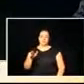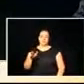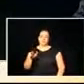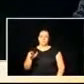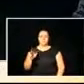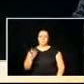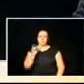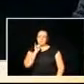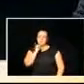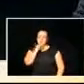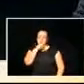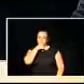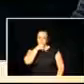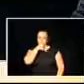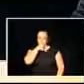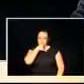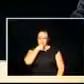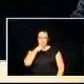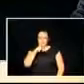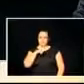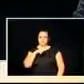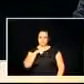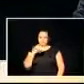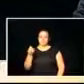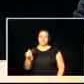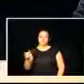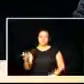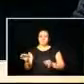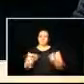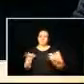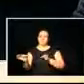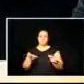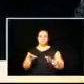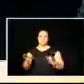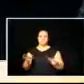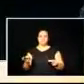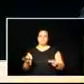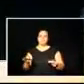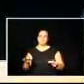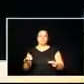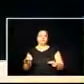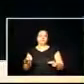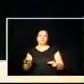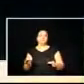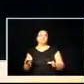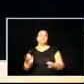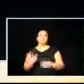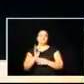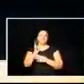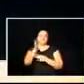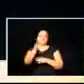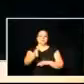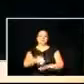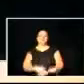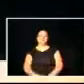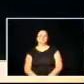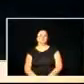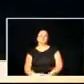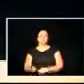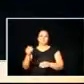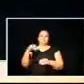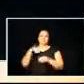infelizmente, tem muitos projetos que poderiam também caminhar por esse caminho, ser aprovado, mas infelizmente falta às